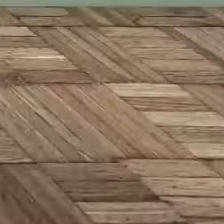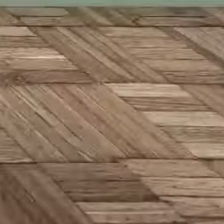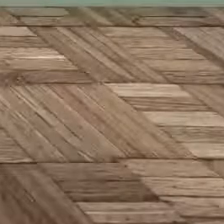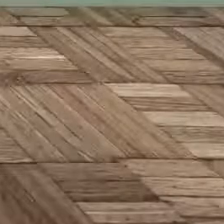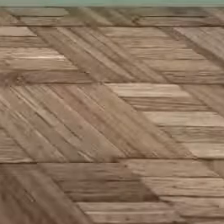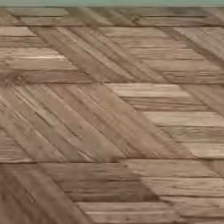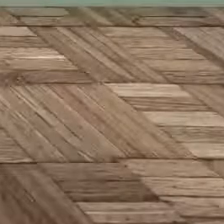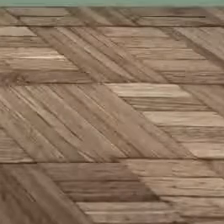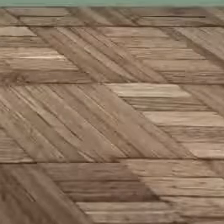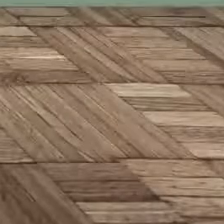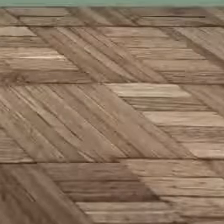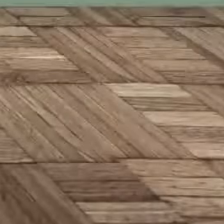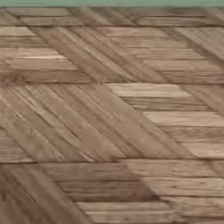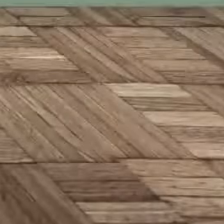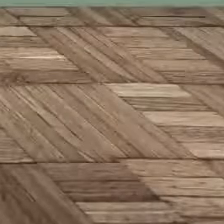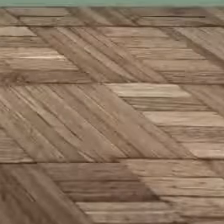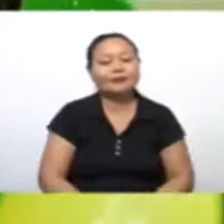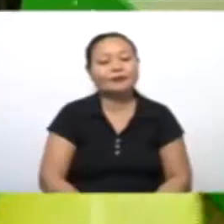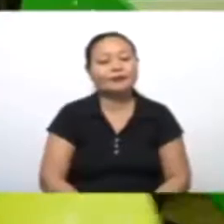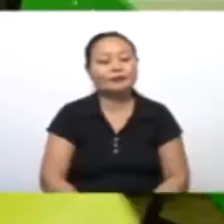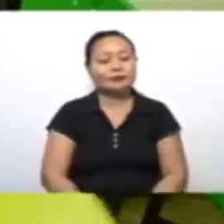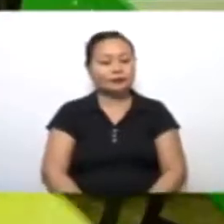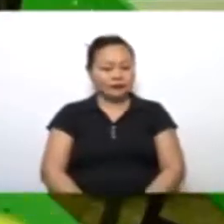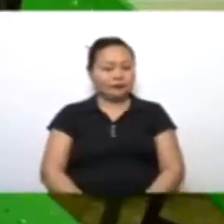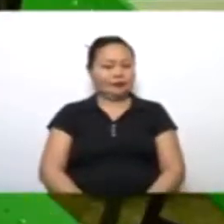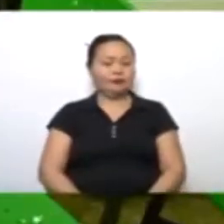satisfação, respeito.